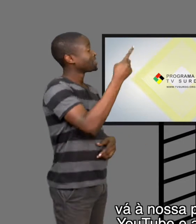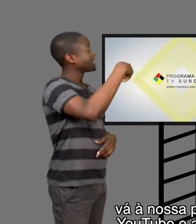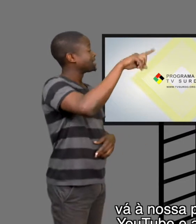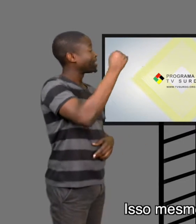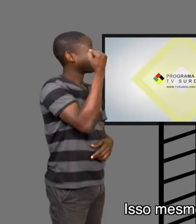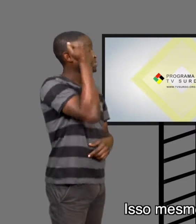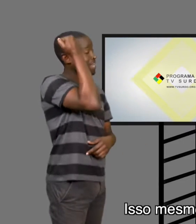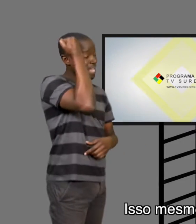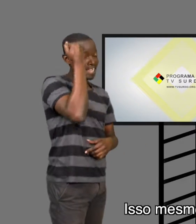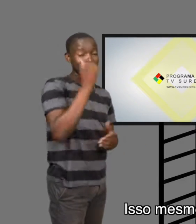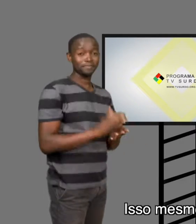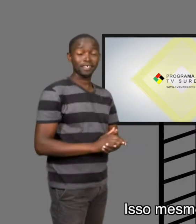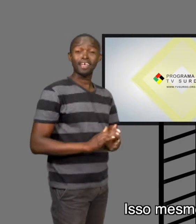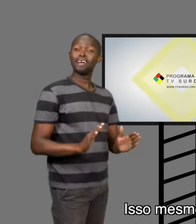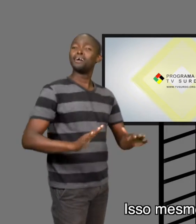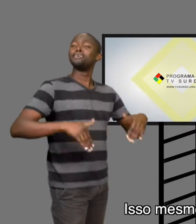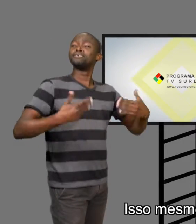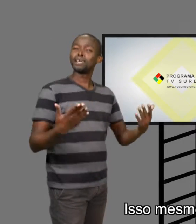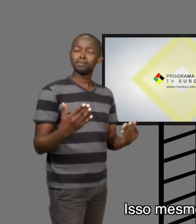assista